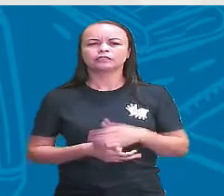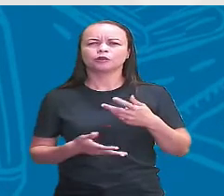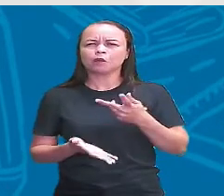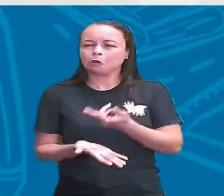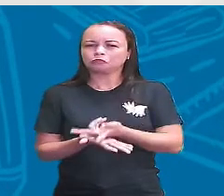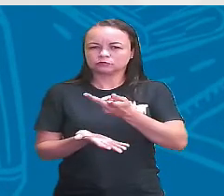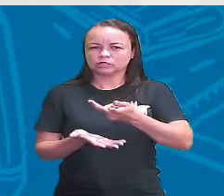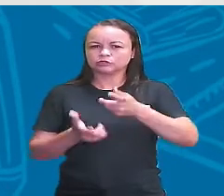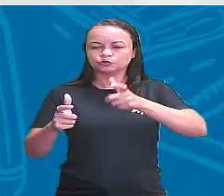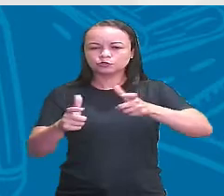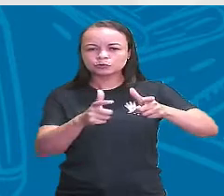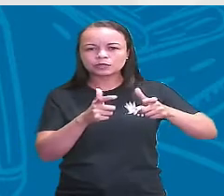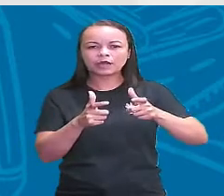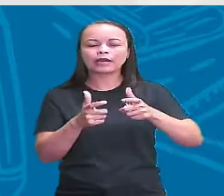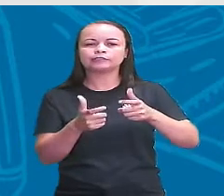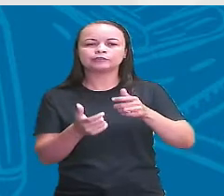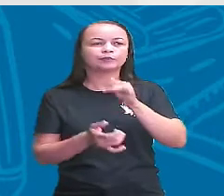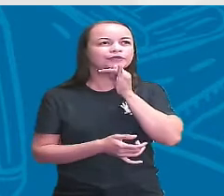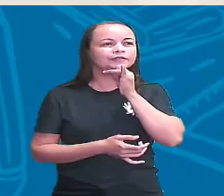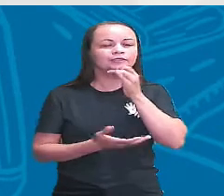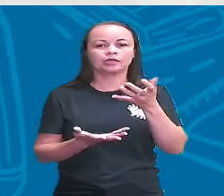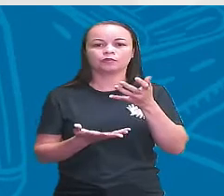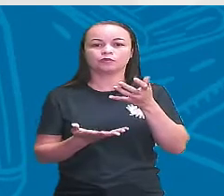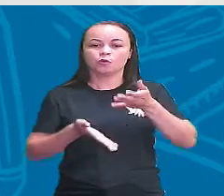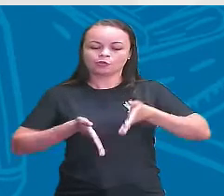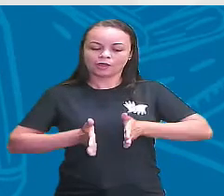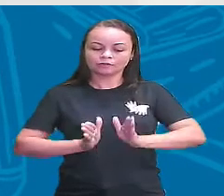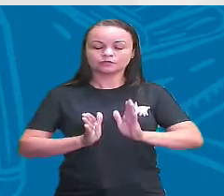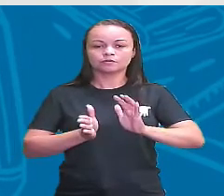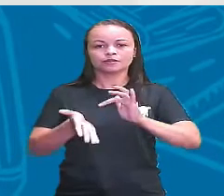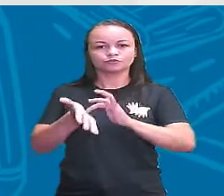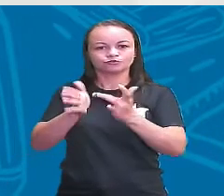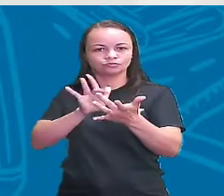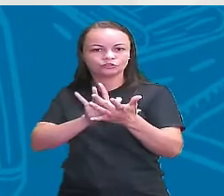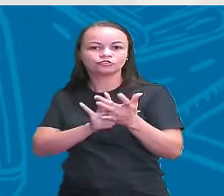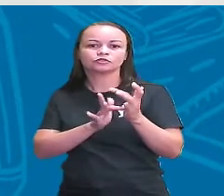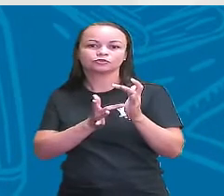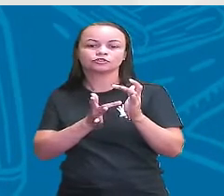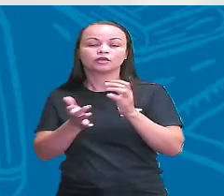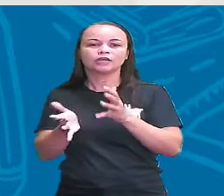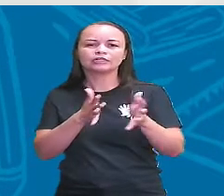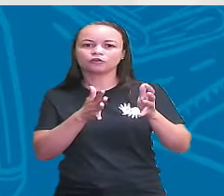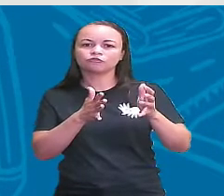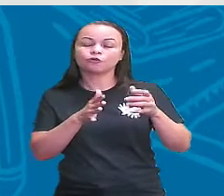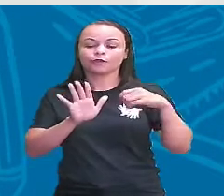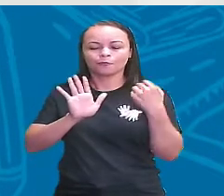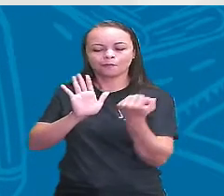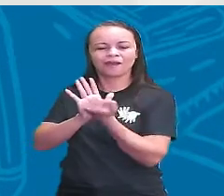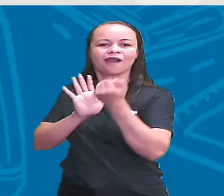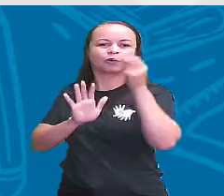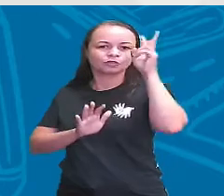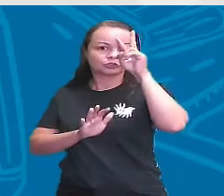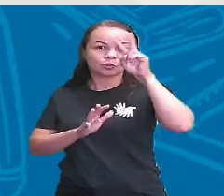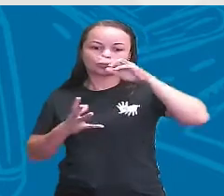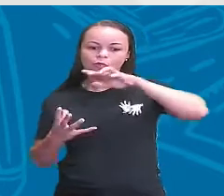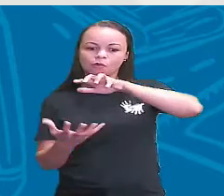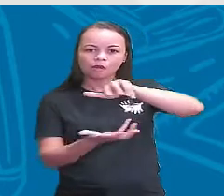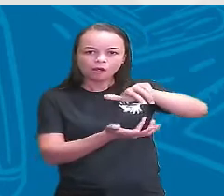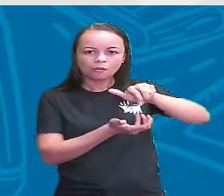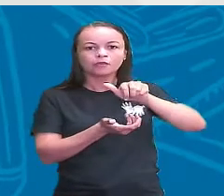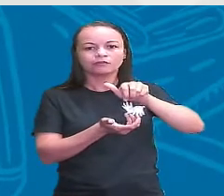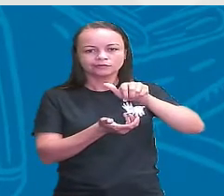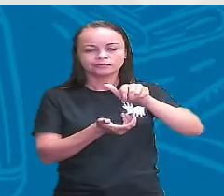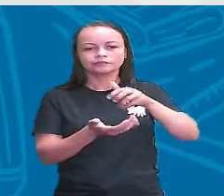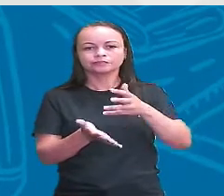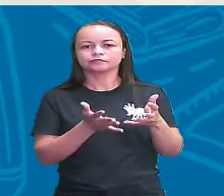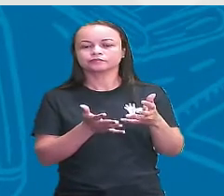aconteceram coisas como, por exemplo, o nascimento de Jesus Cristo, né? A gente sabe que isso foi um marco histórico para o mundo inteiro,